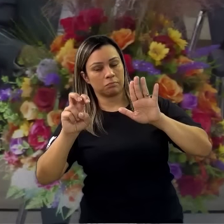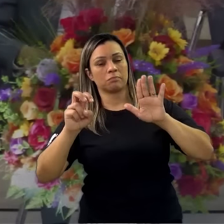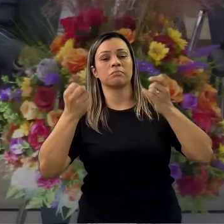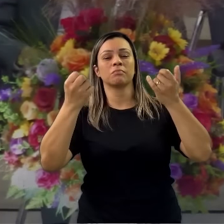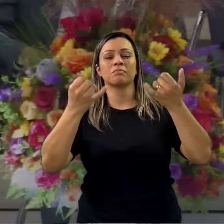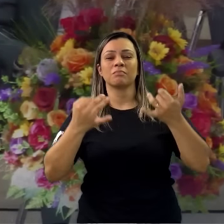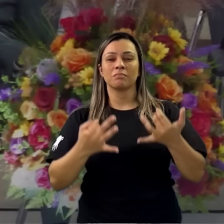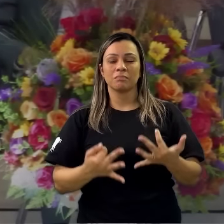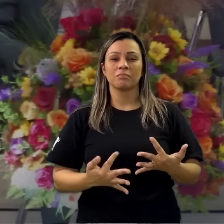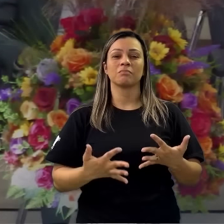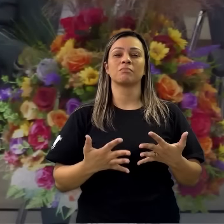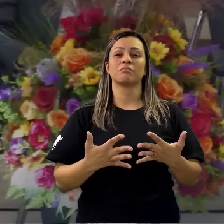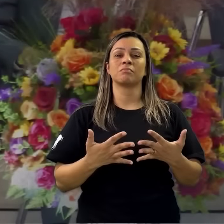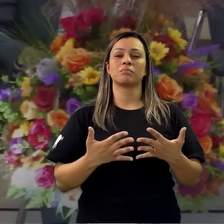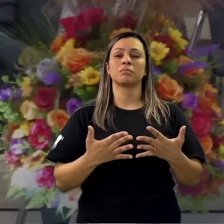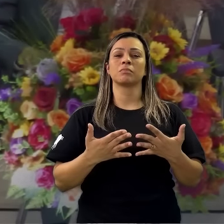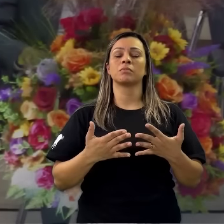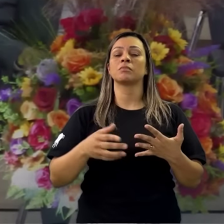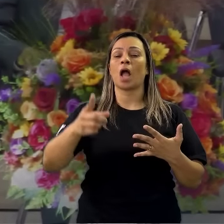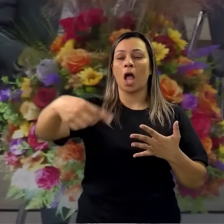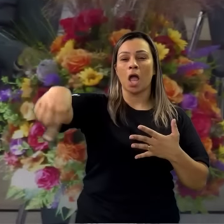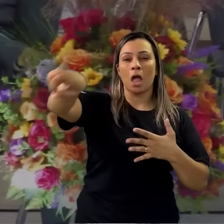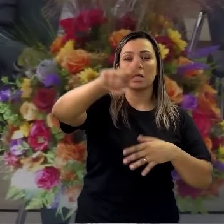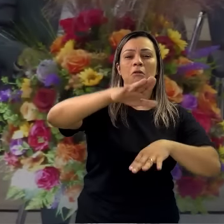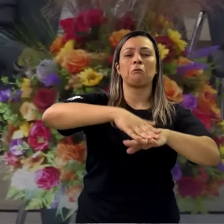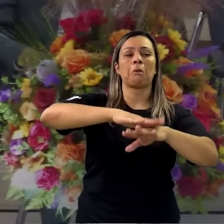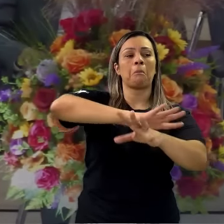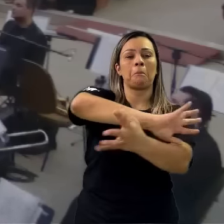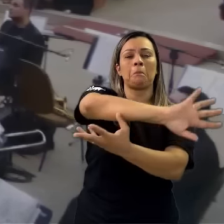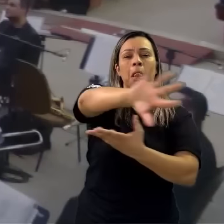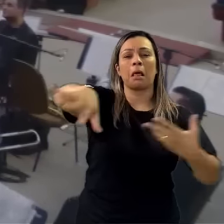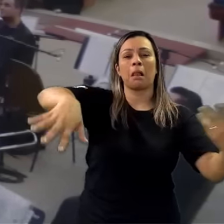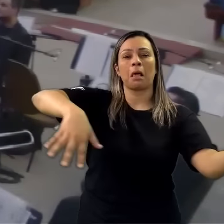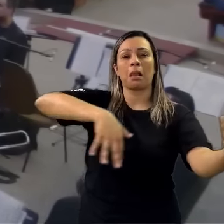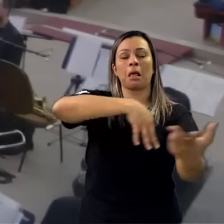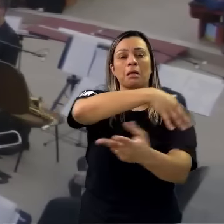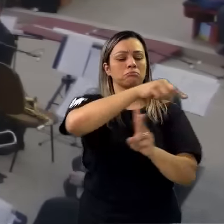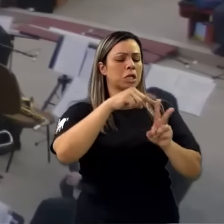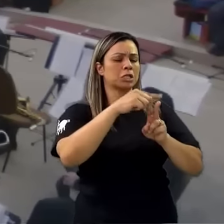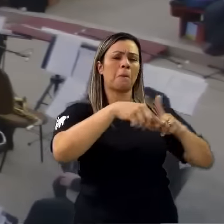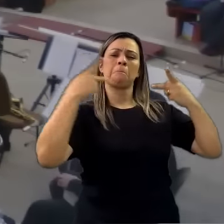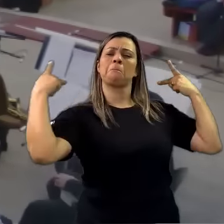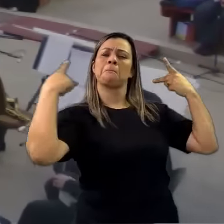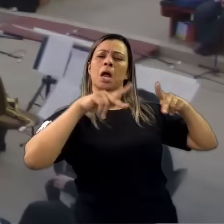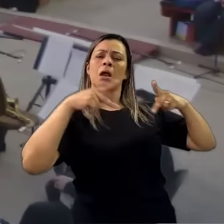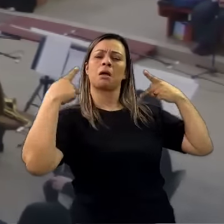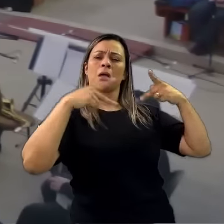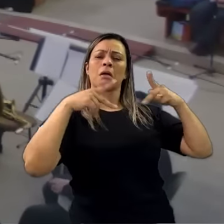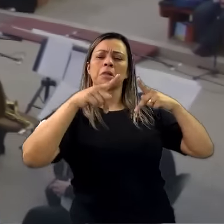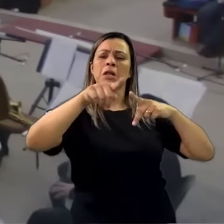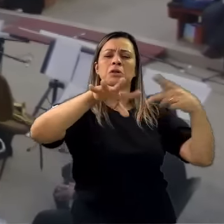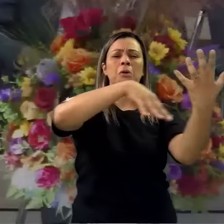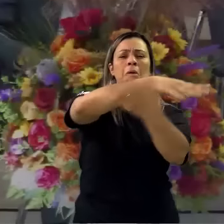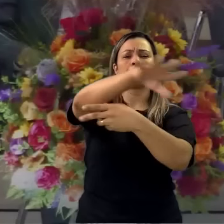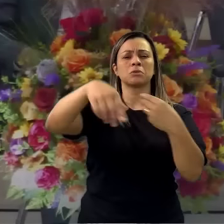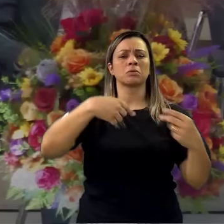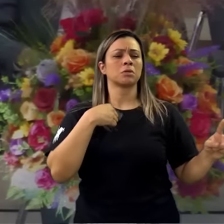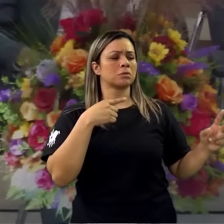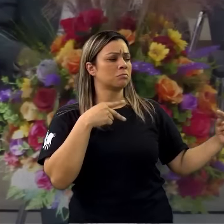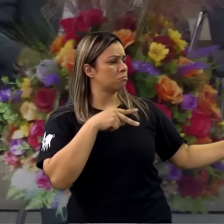dizer que estavam fazendo um grande tumulto fazendo um grande o quê Paulo e Barnabé pregando ousadamente quando o tumulto começou o Paulo olhou para